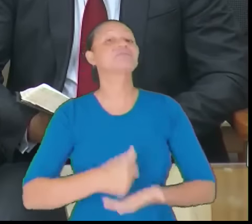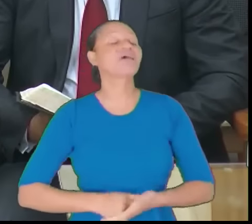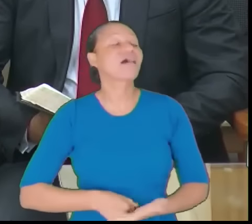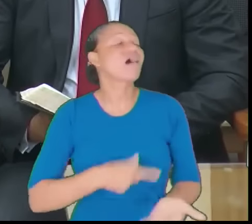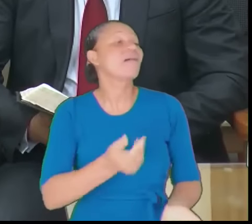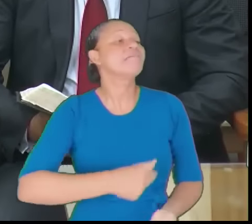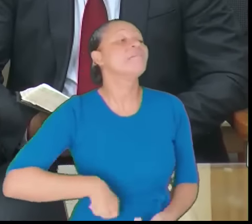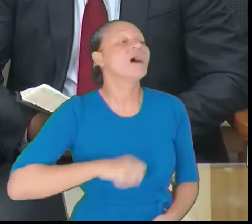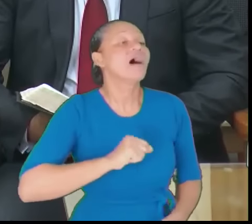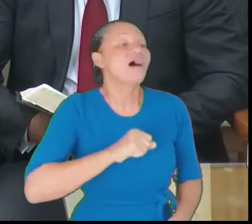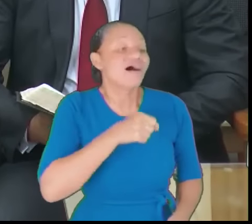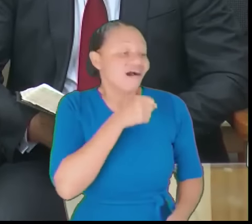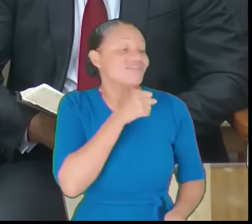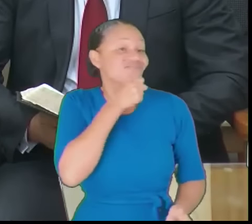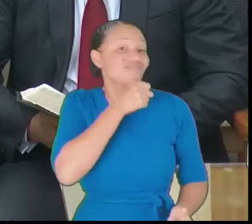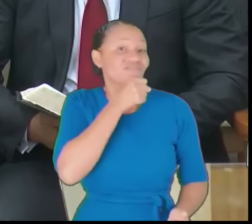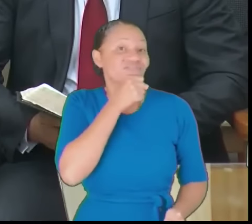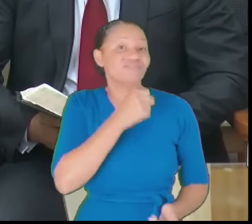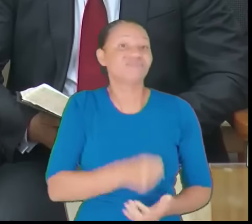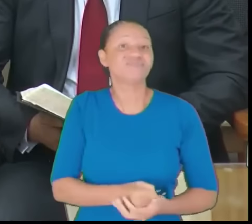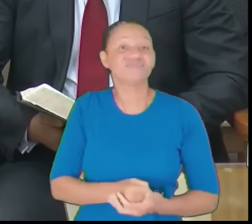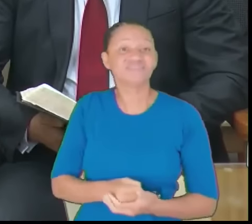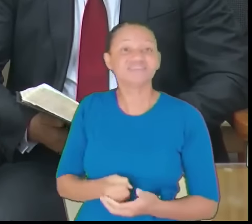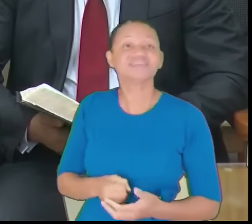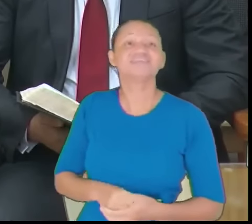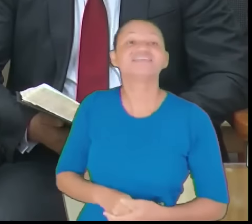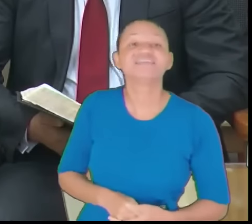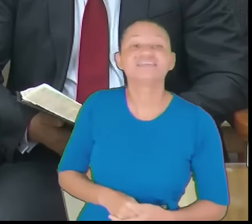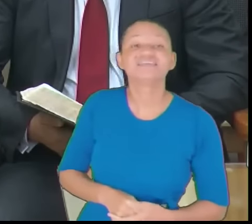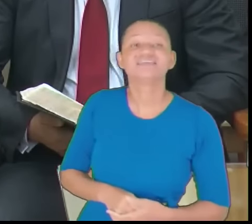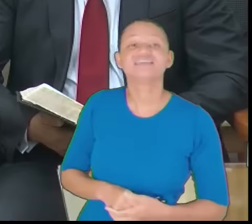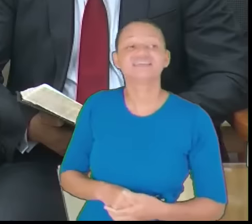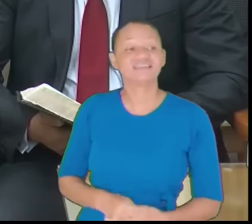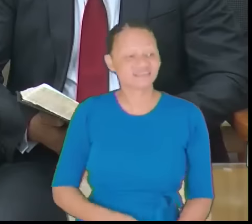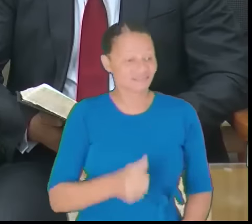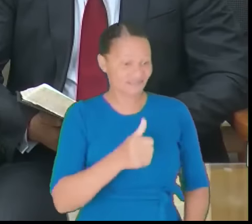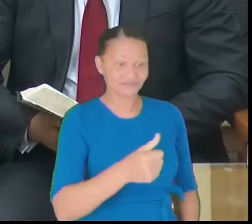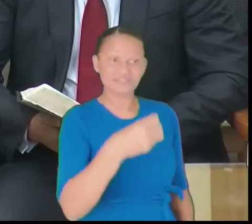Arão disse, 3. E ela disse, eu 13.